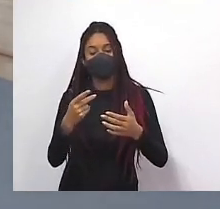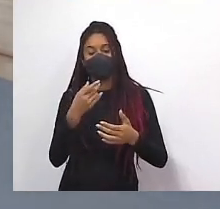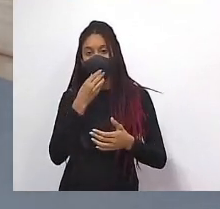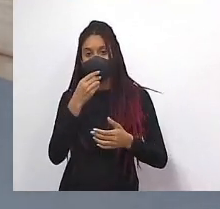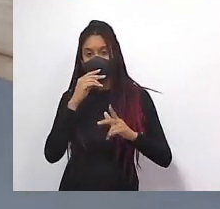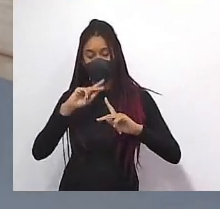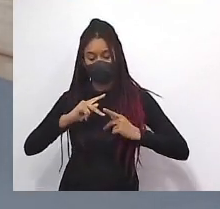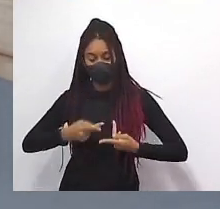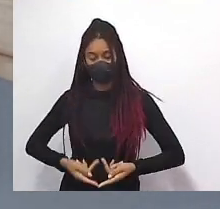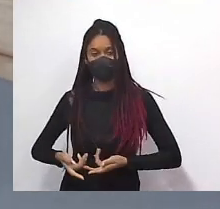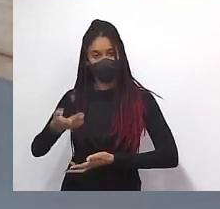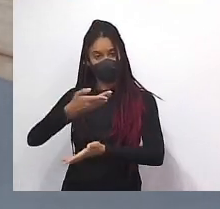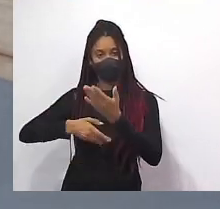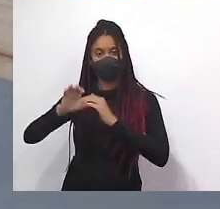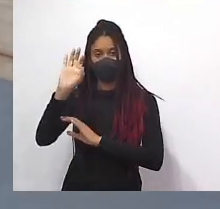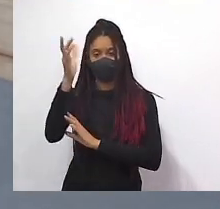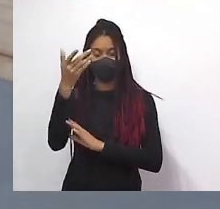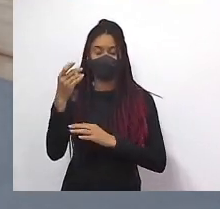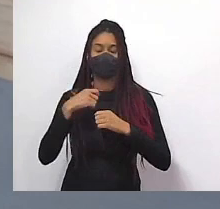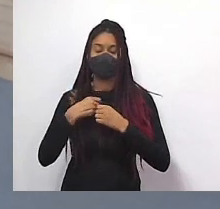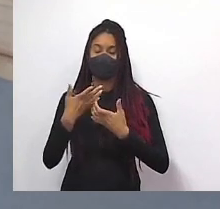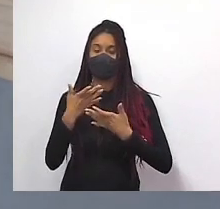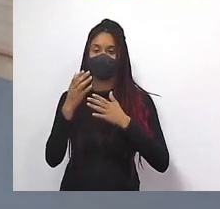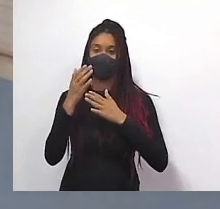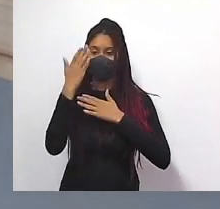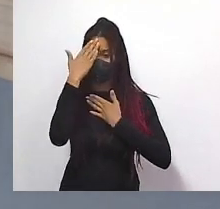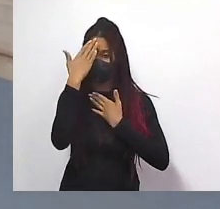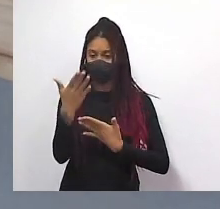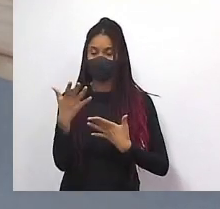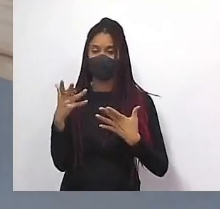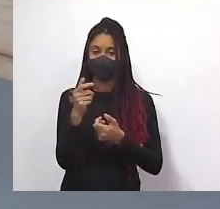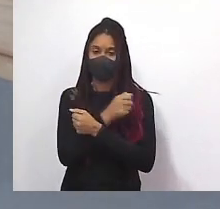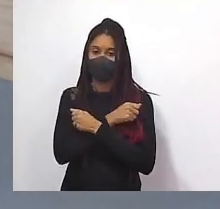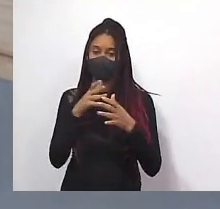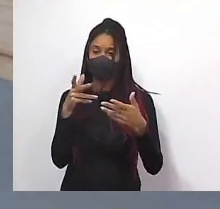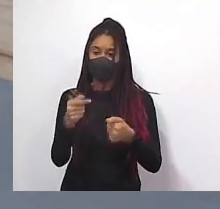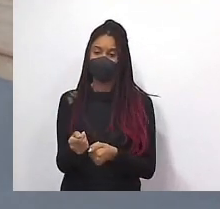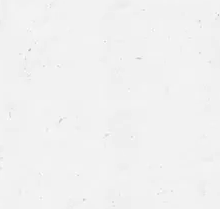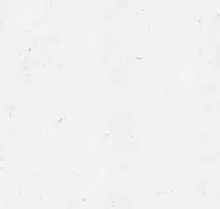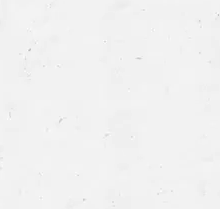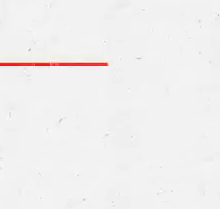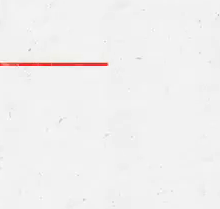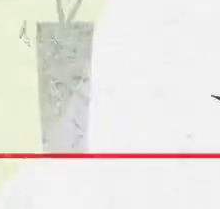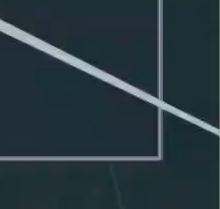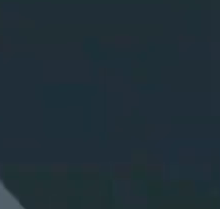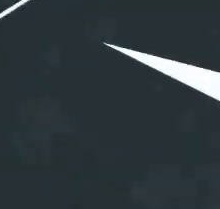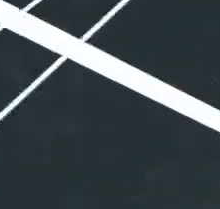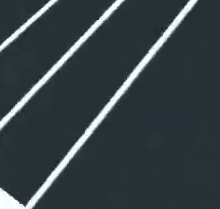presença de vocês, né? Um abraço a todos e vejo vocês em breve. Até mais. Tchau!